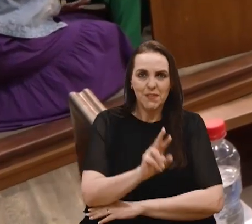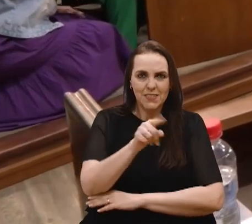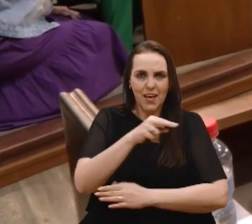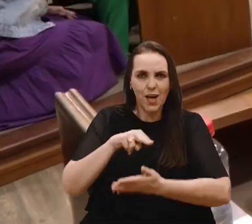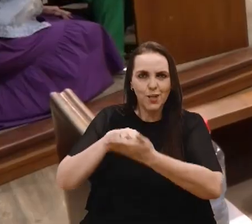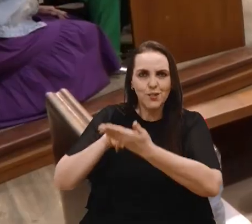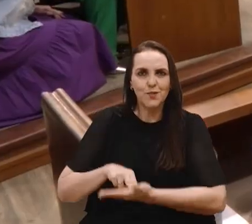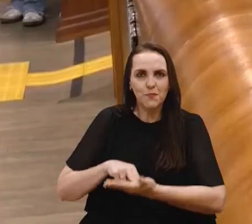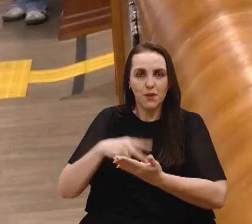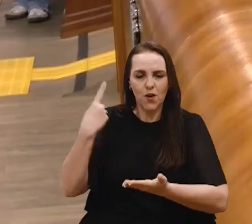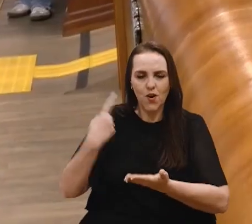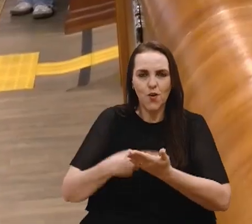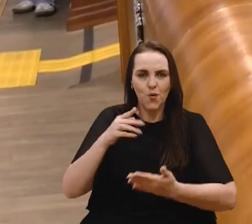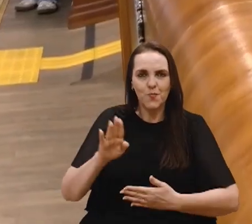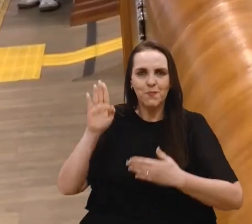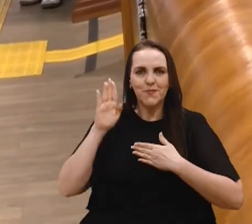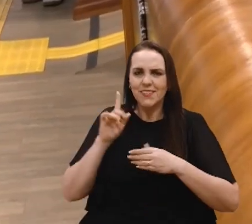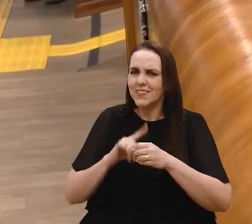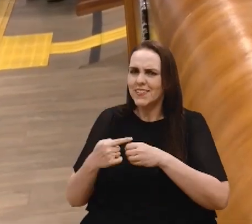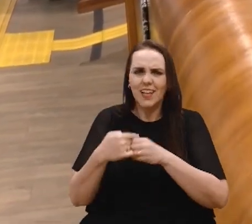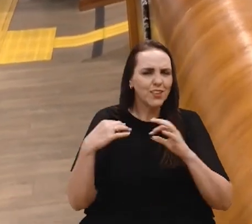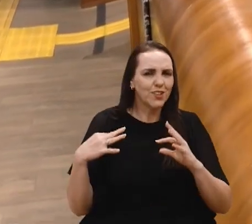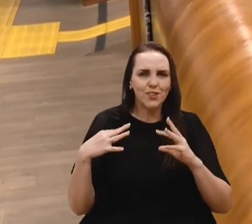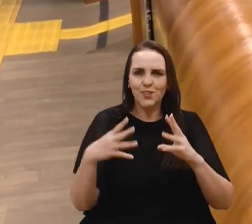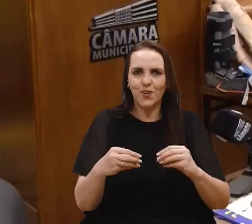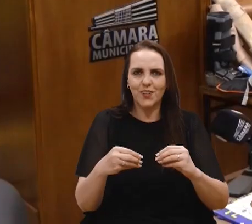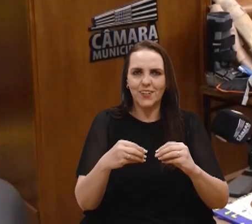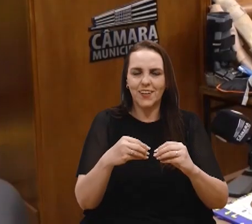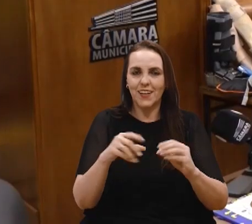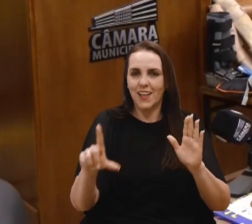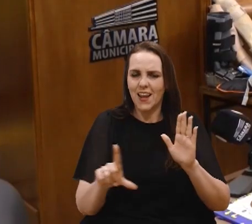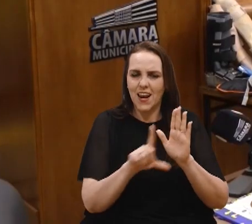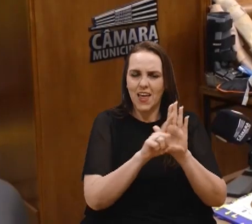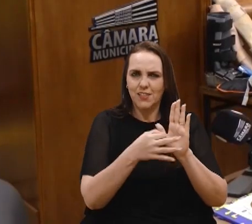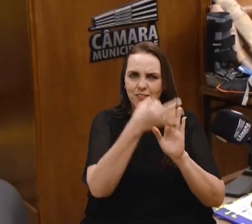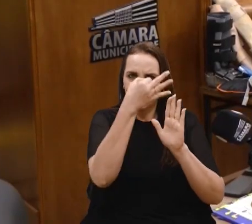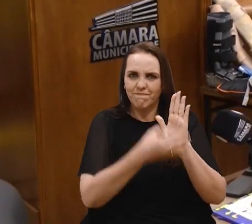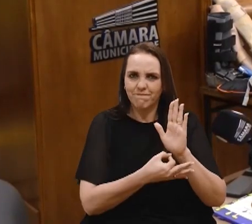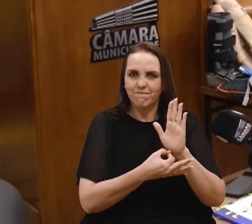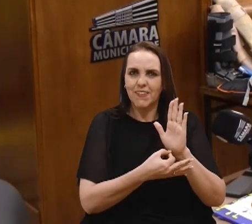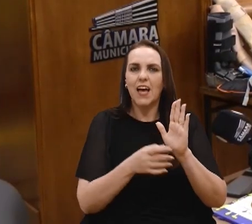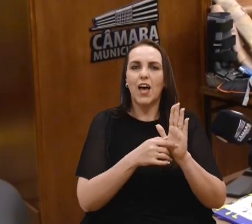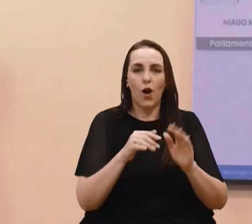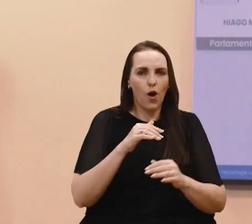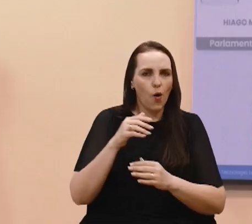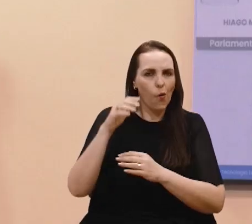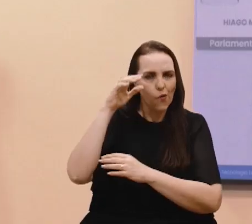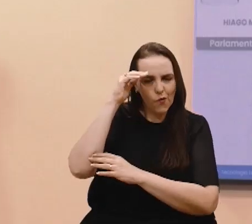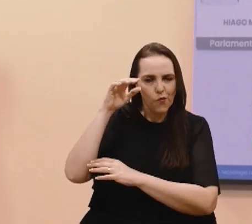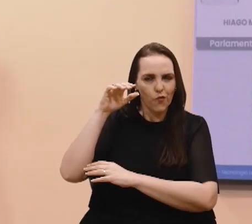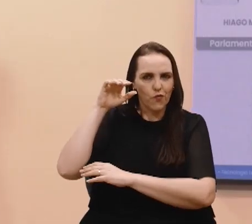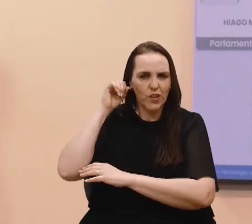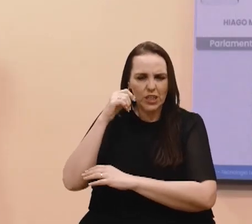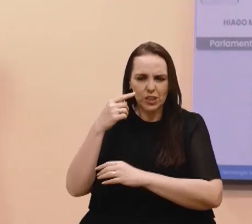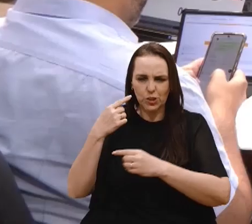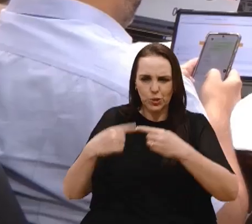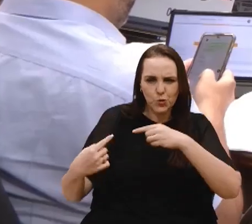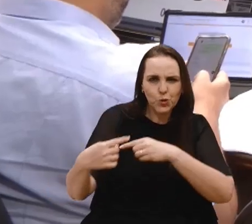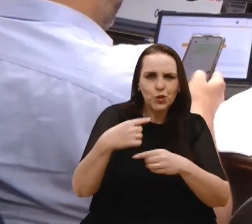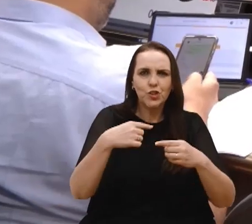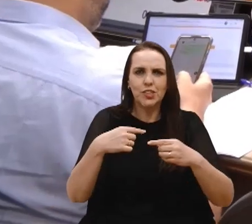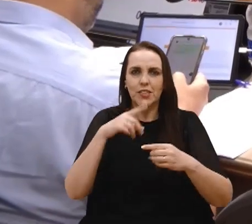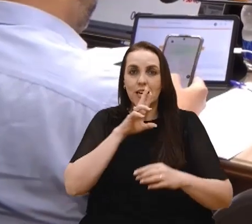é assumir o compromisso com a cidade inteira. Legislar bem exige ouvir, discutir, decidir